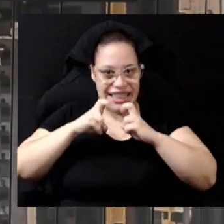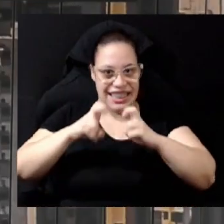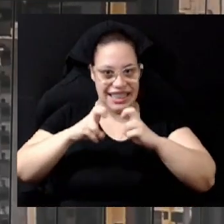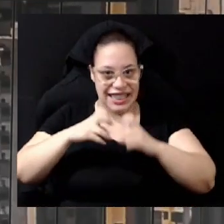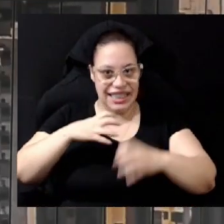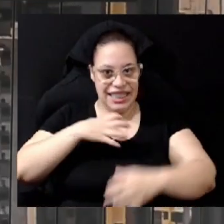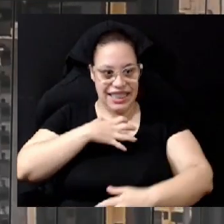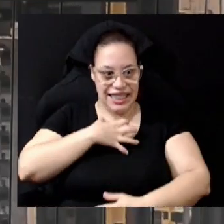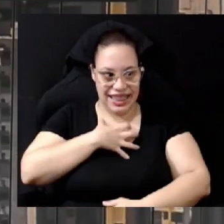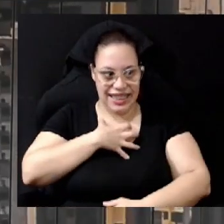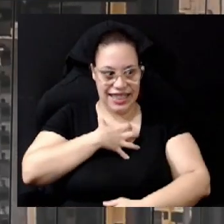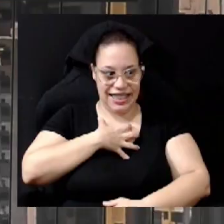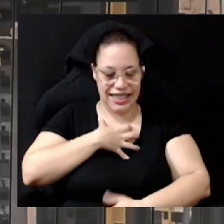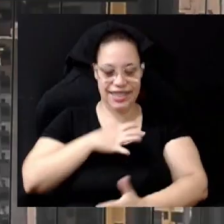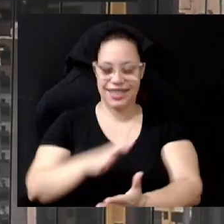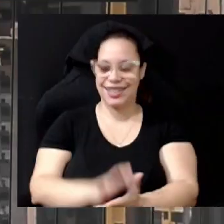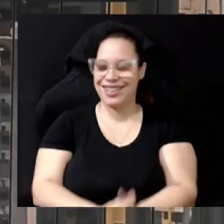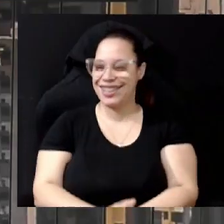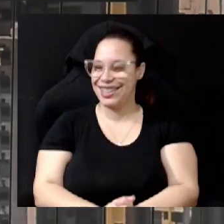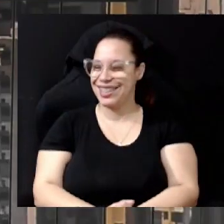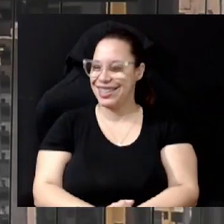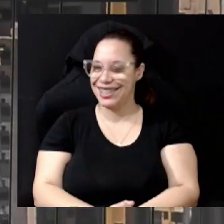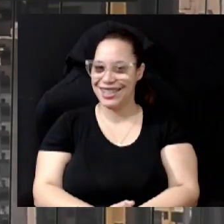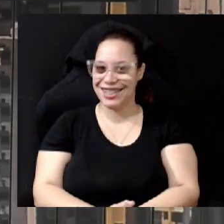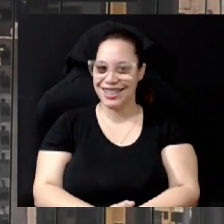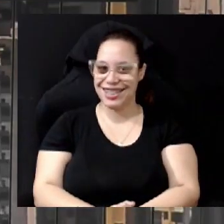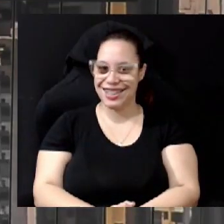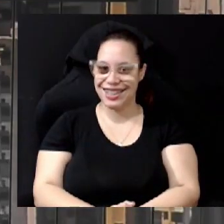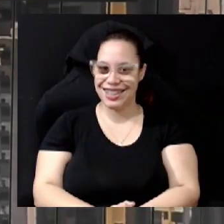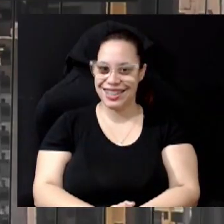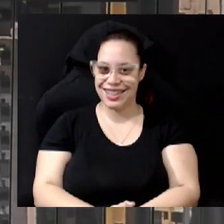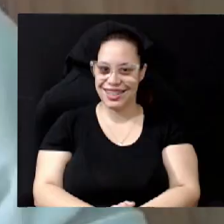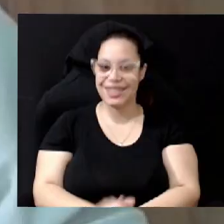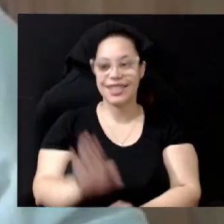poema meio um grito da alma.